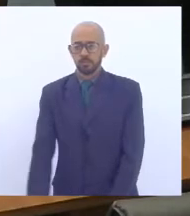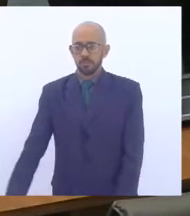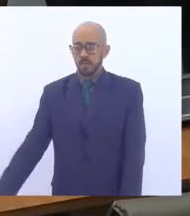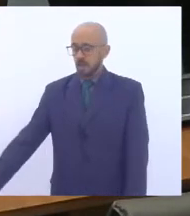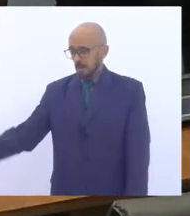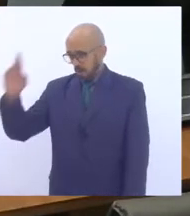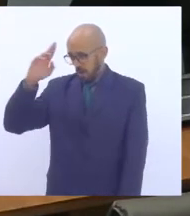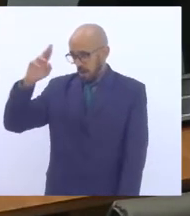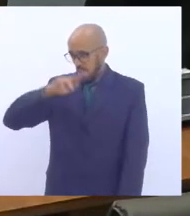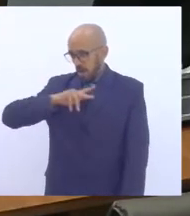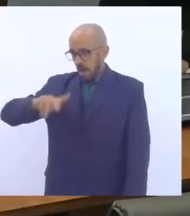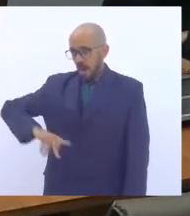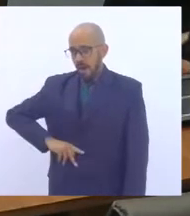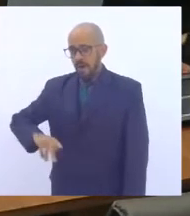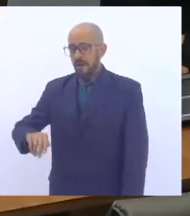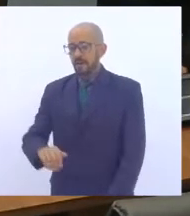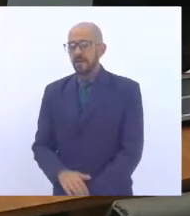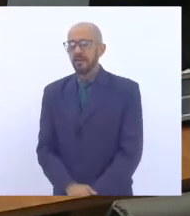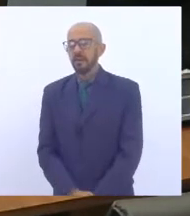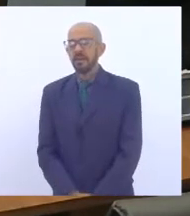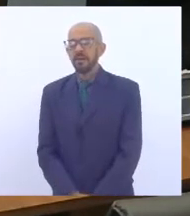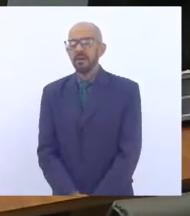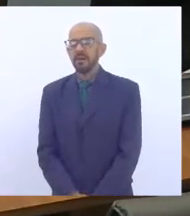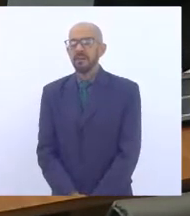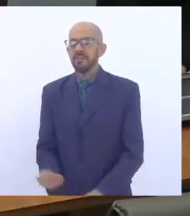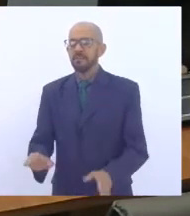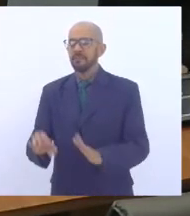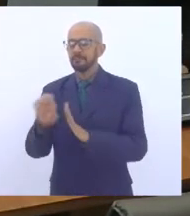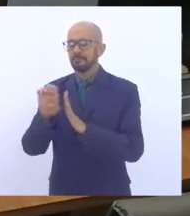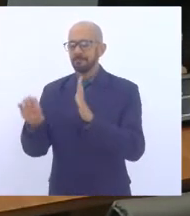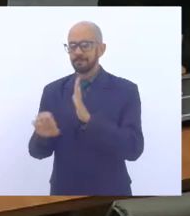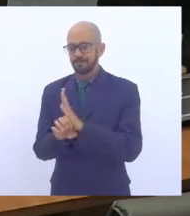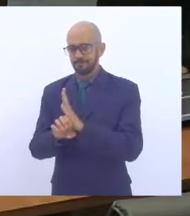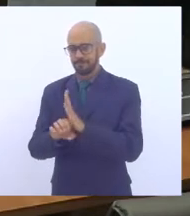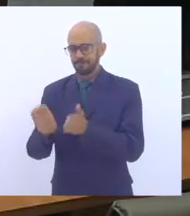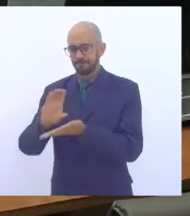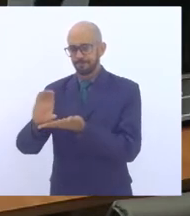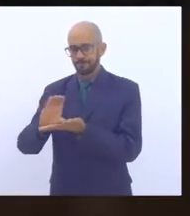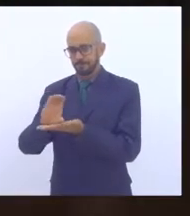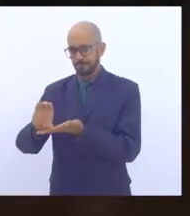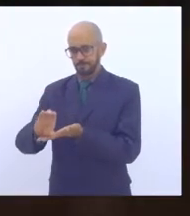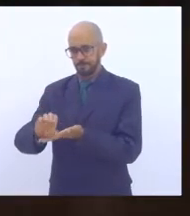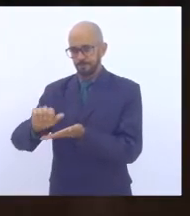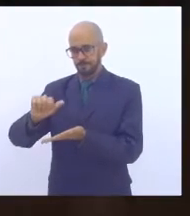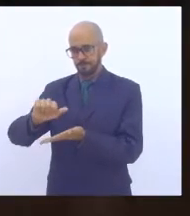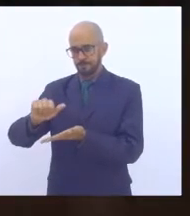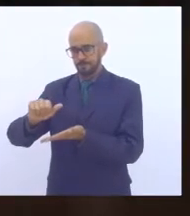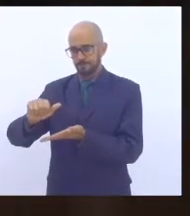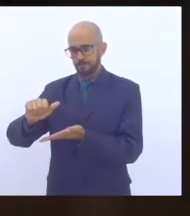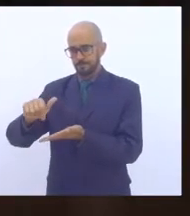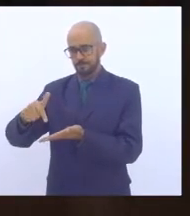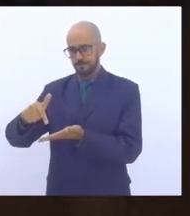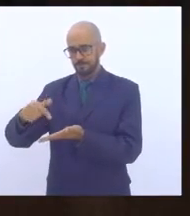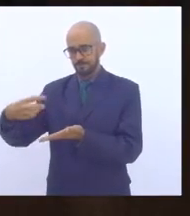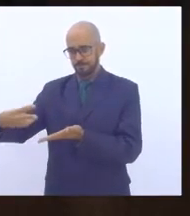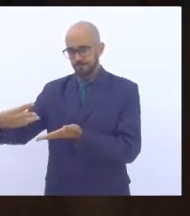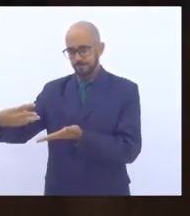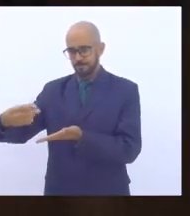é só presidente e a emenda constitucional 123